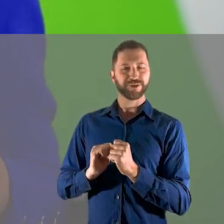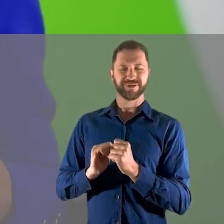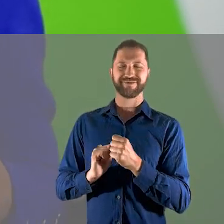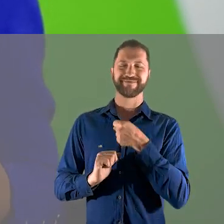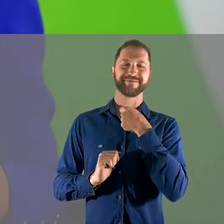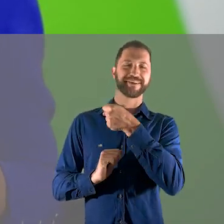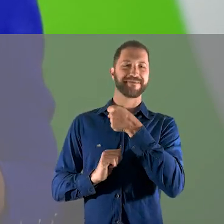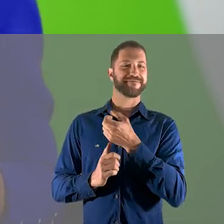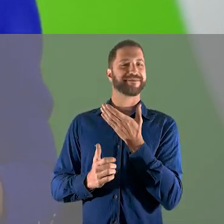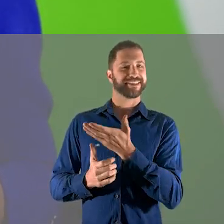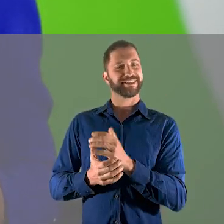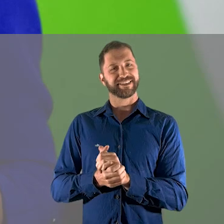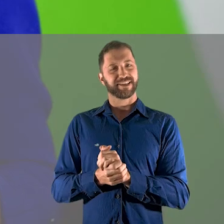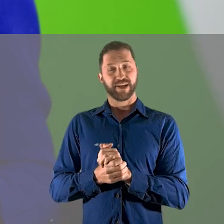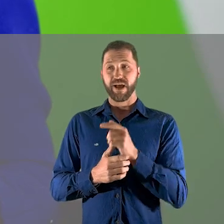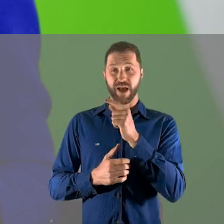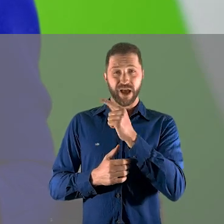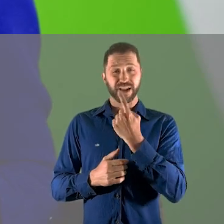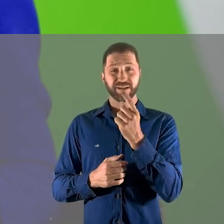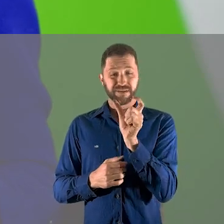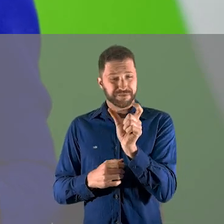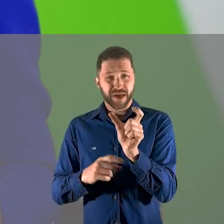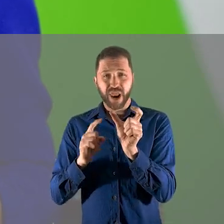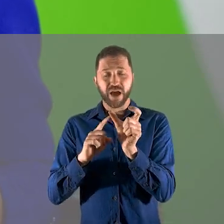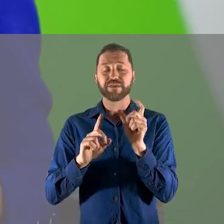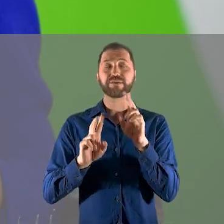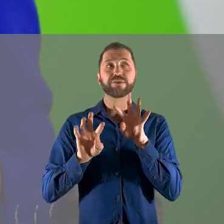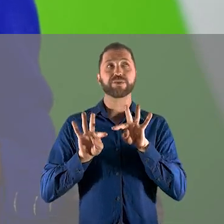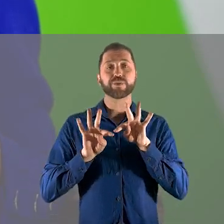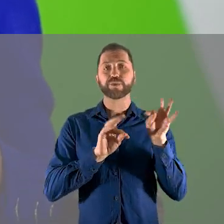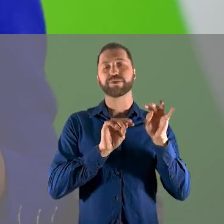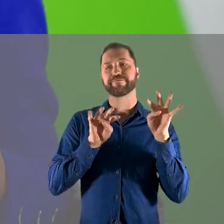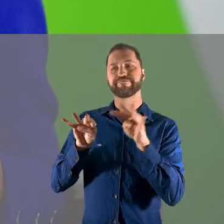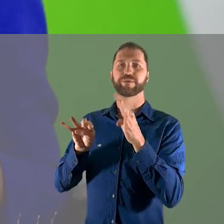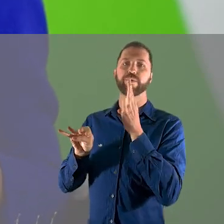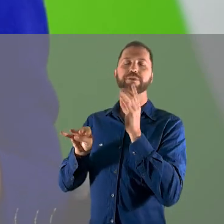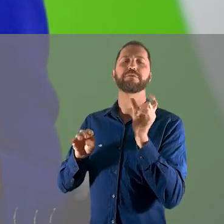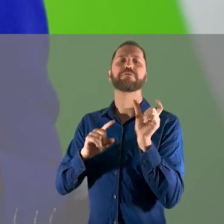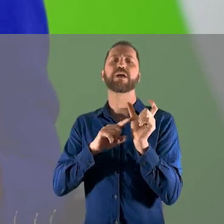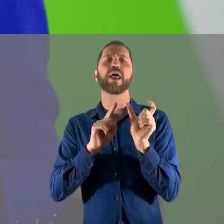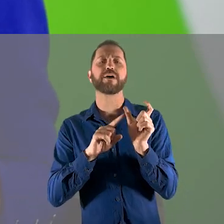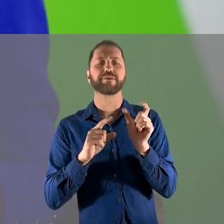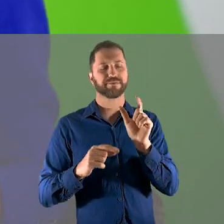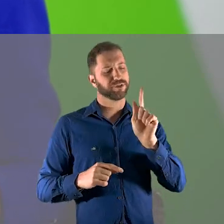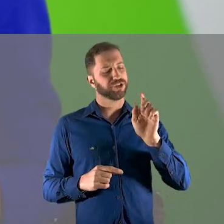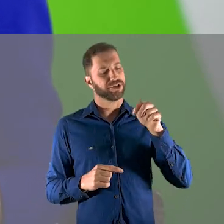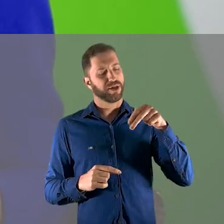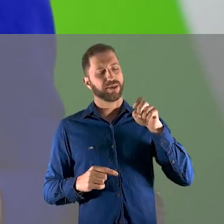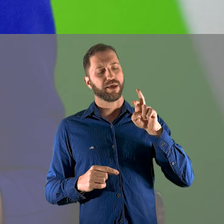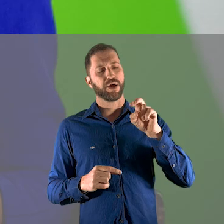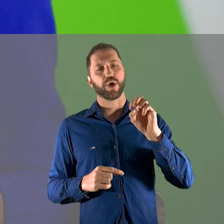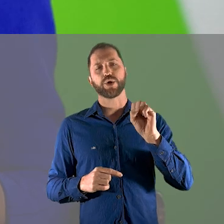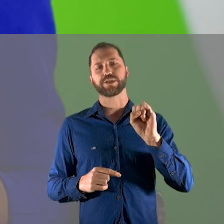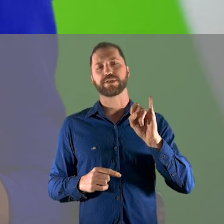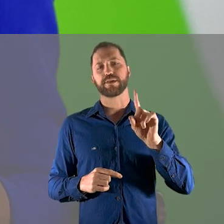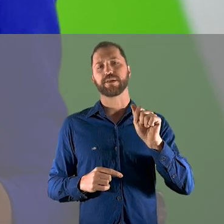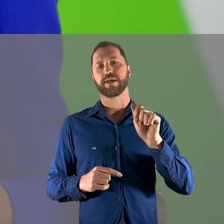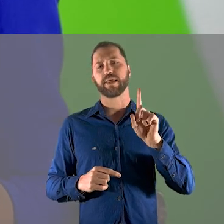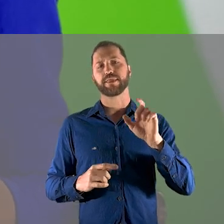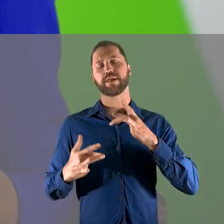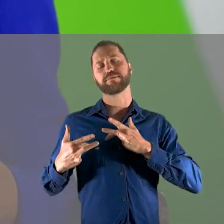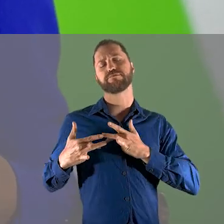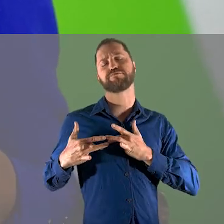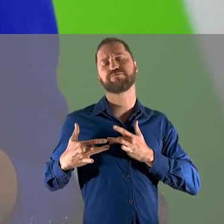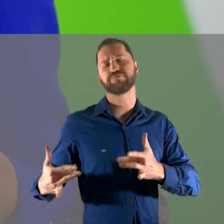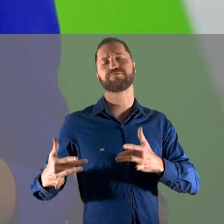de sucesso que tem sua trajetória marcada por uma palavra generosidade é isso mesmo